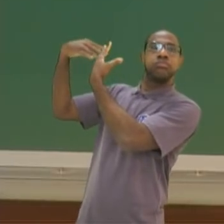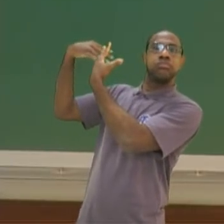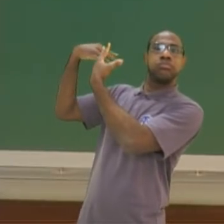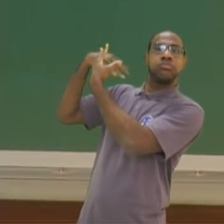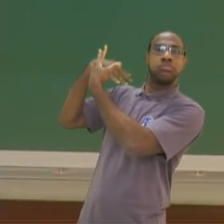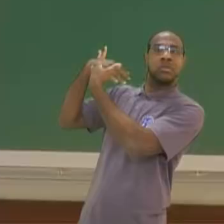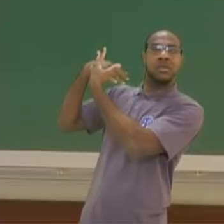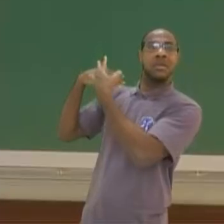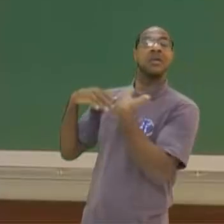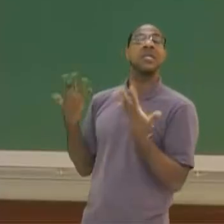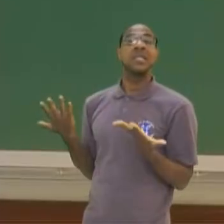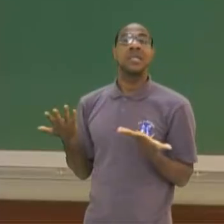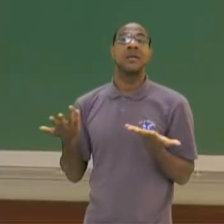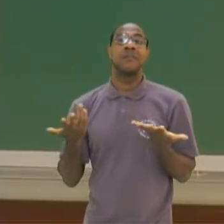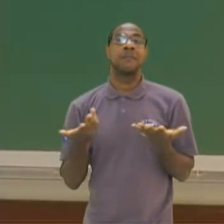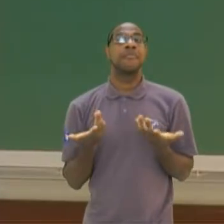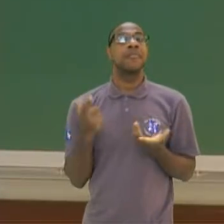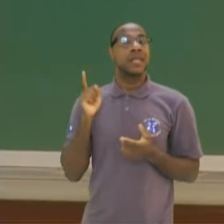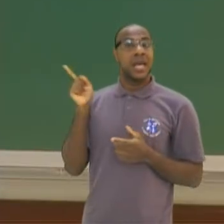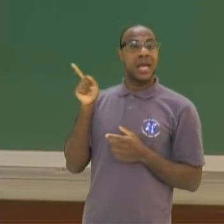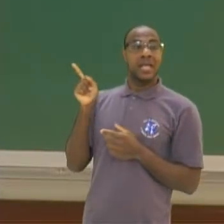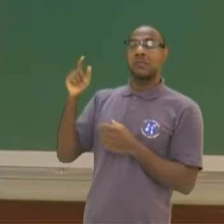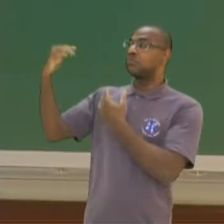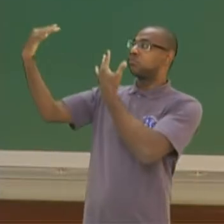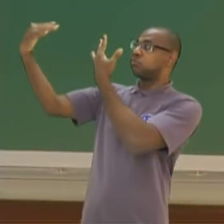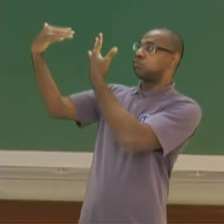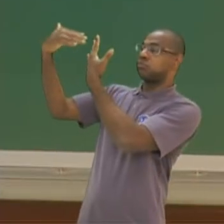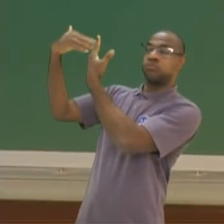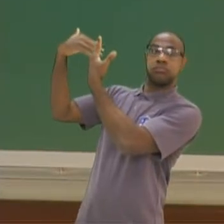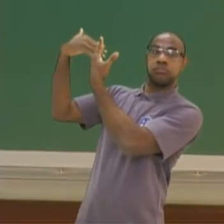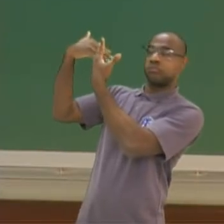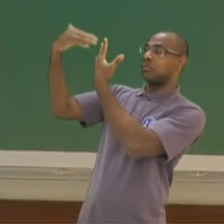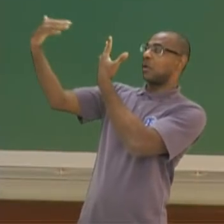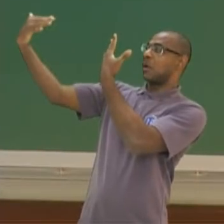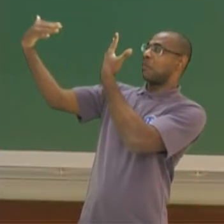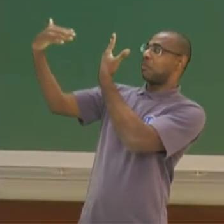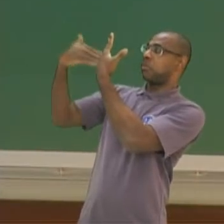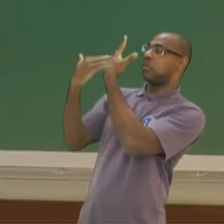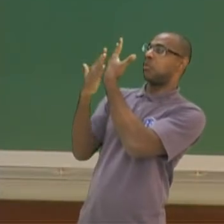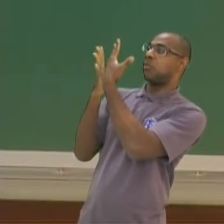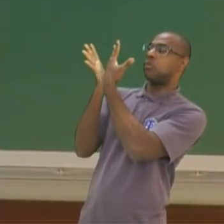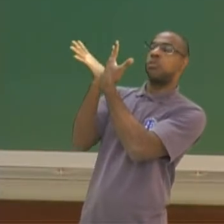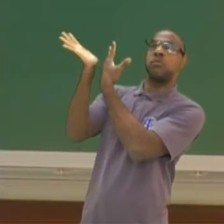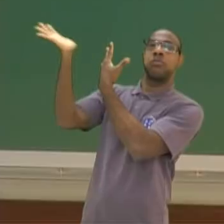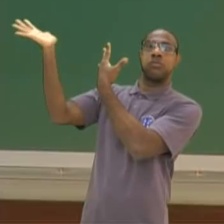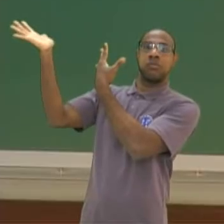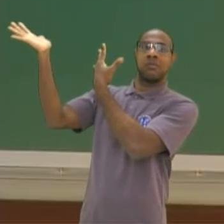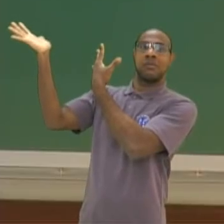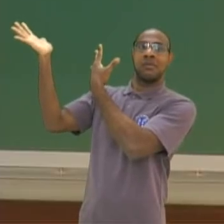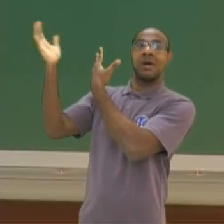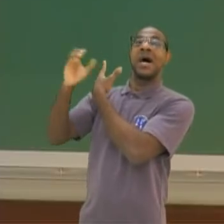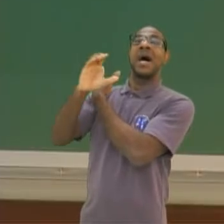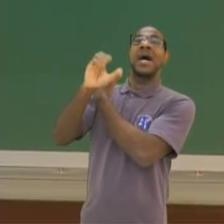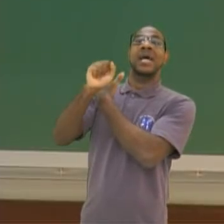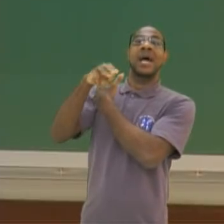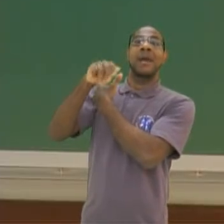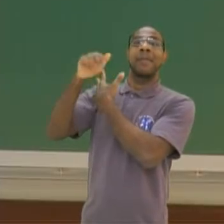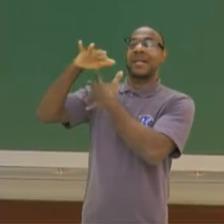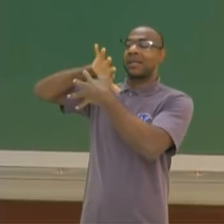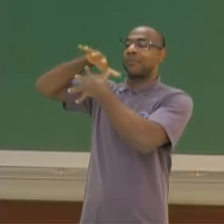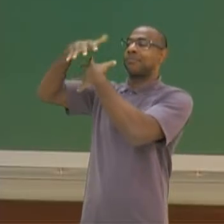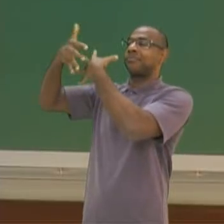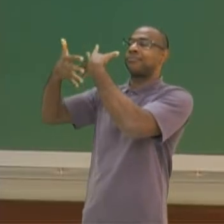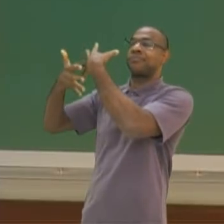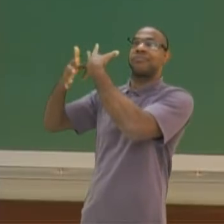maior parte dessa radiação bate nessa camada de ozônio e volta para o espaço. Uma